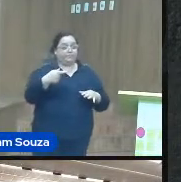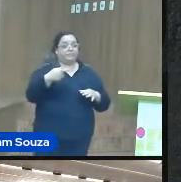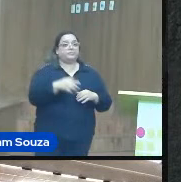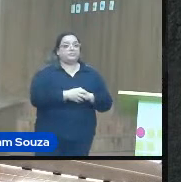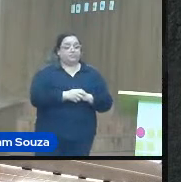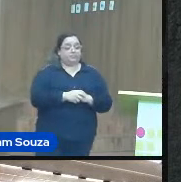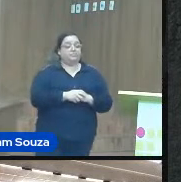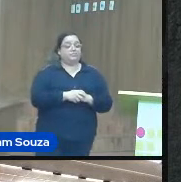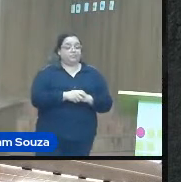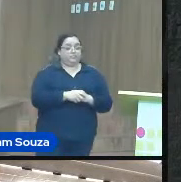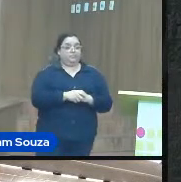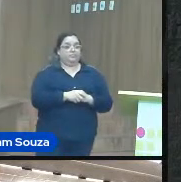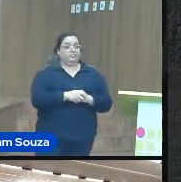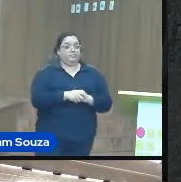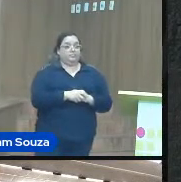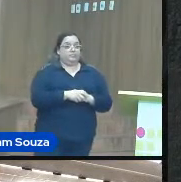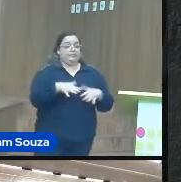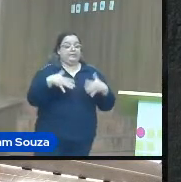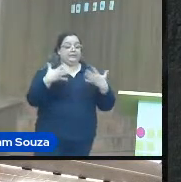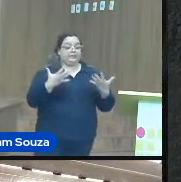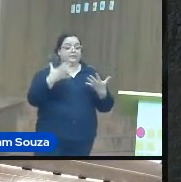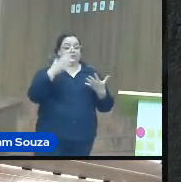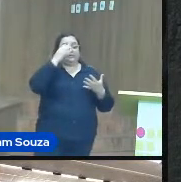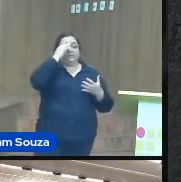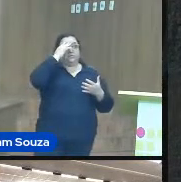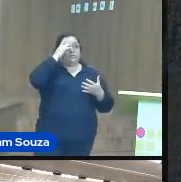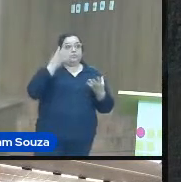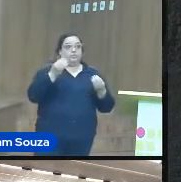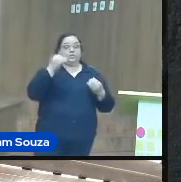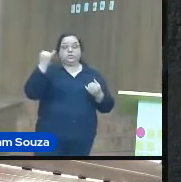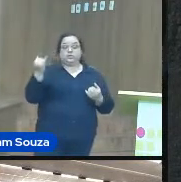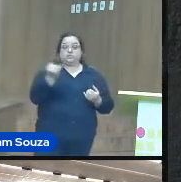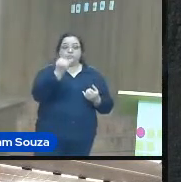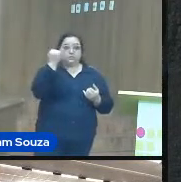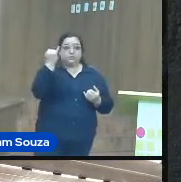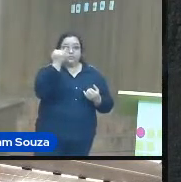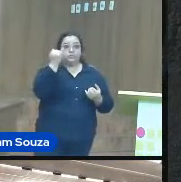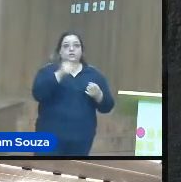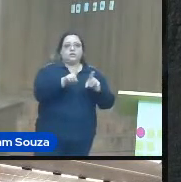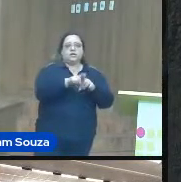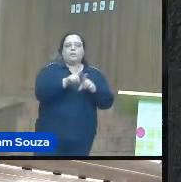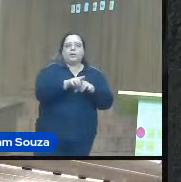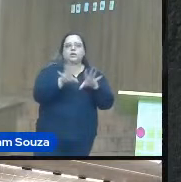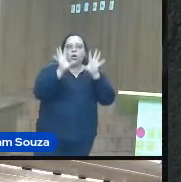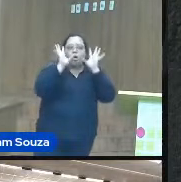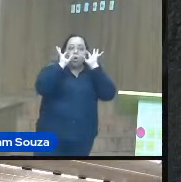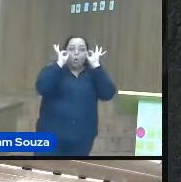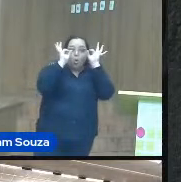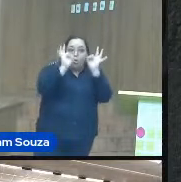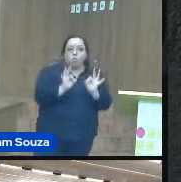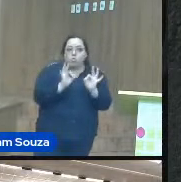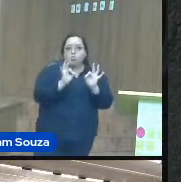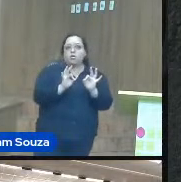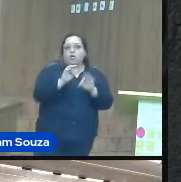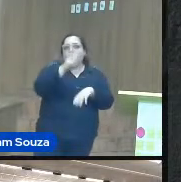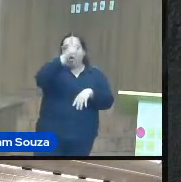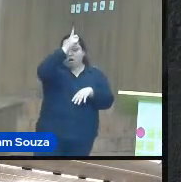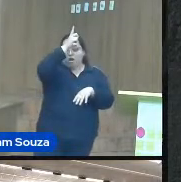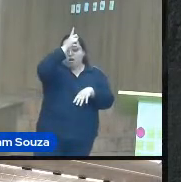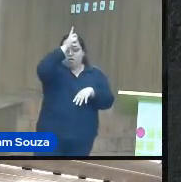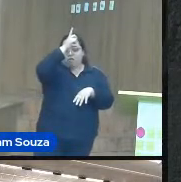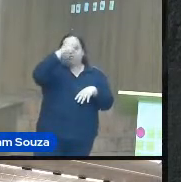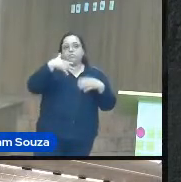foi algo que foi muito importante e que, curiosamente, né, a Alemanha,